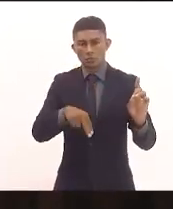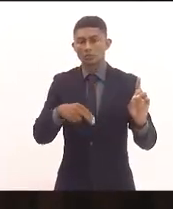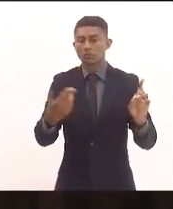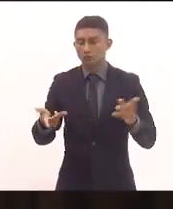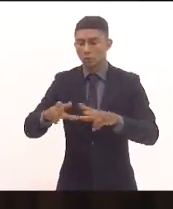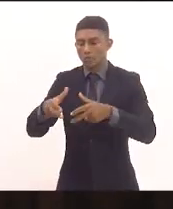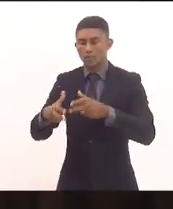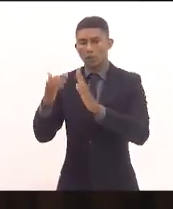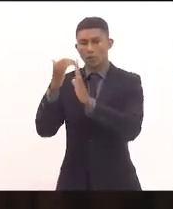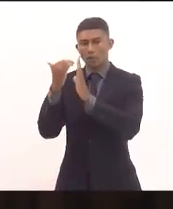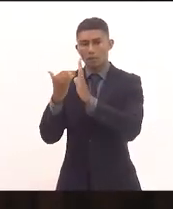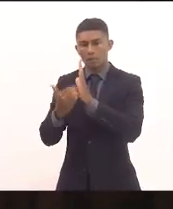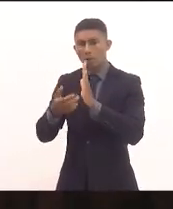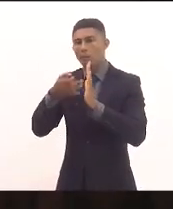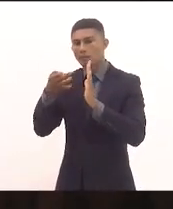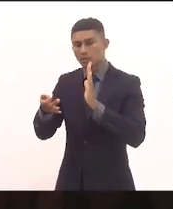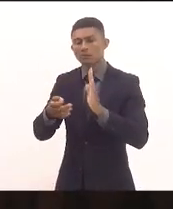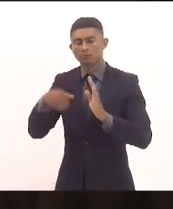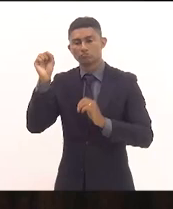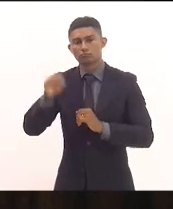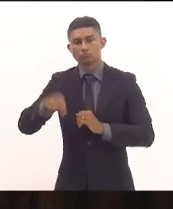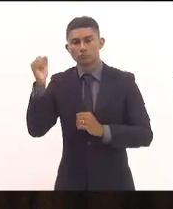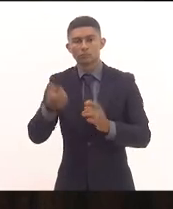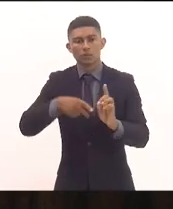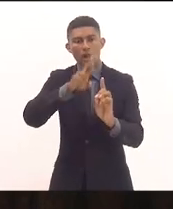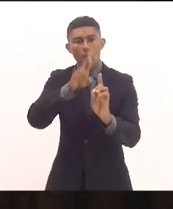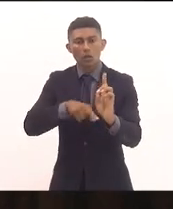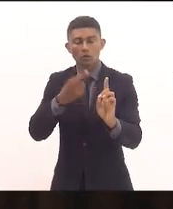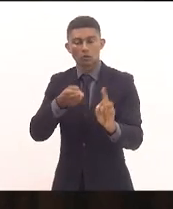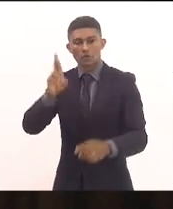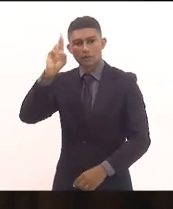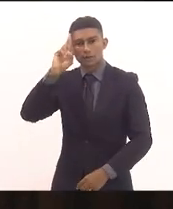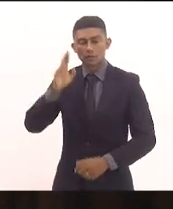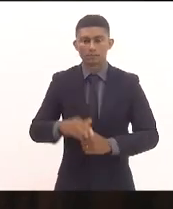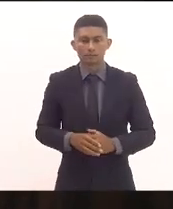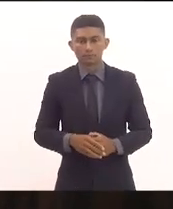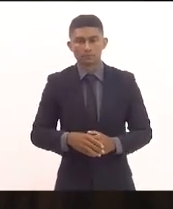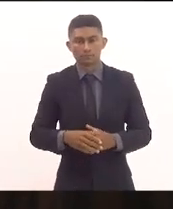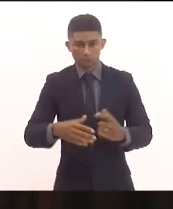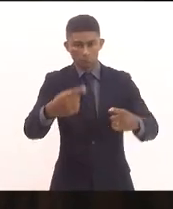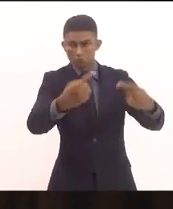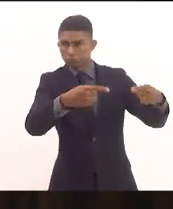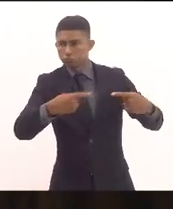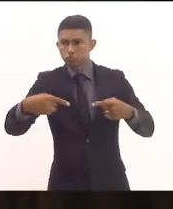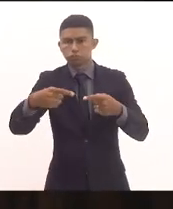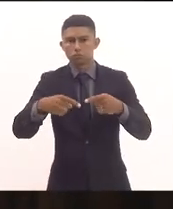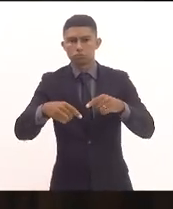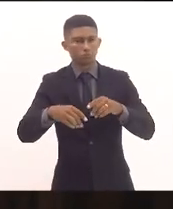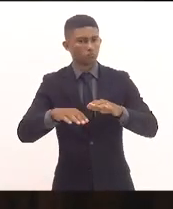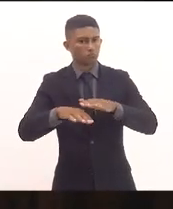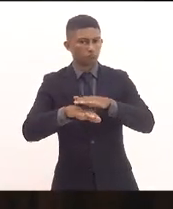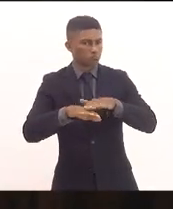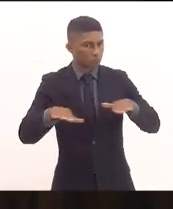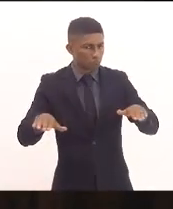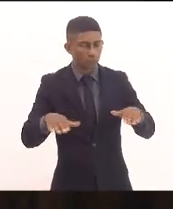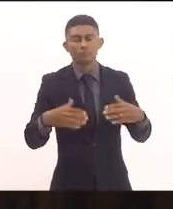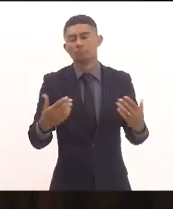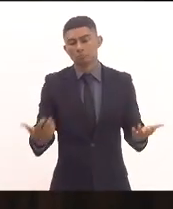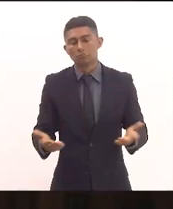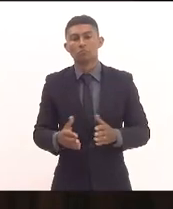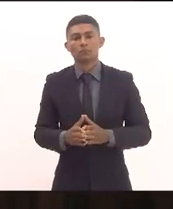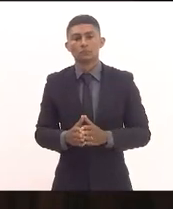da Comissão de Normas Internas e Proporções Externas, favorável, relator, deputado Rosenberg Reis. Em discussão, não havendo quem queira discutir, encerrada a